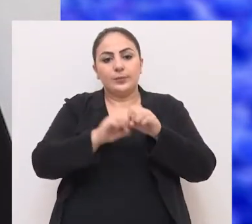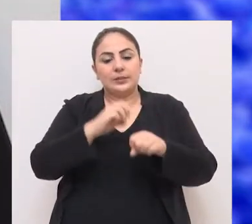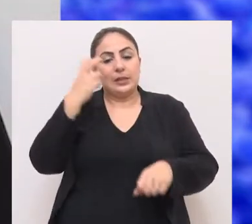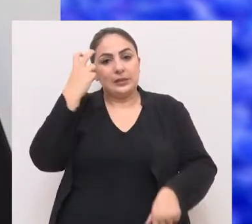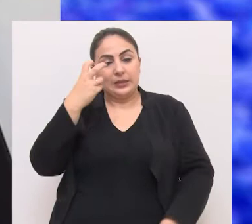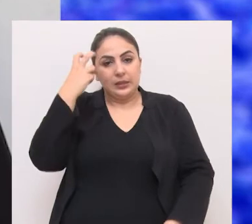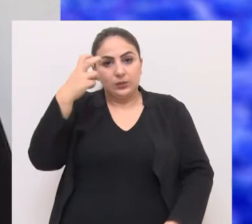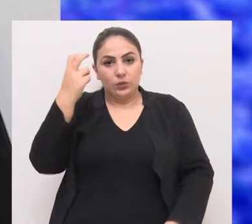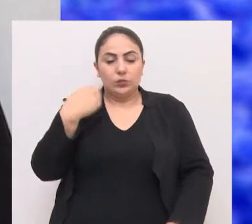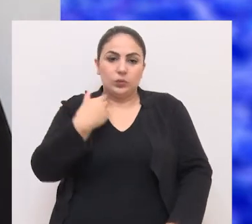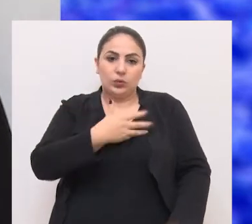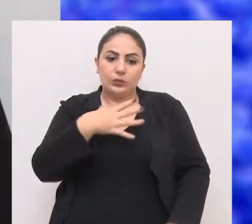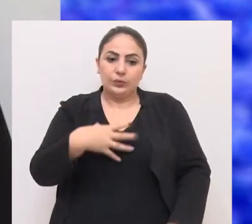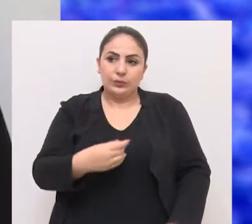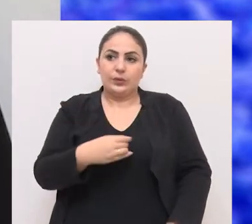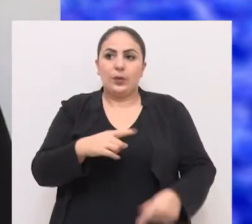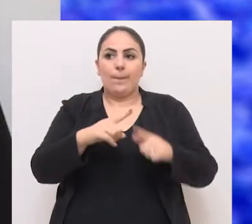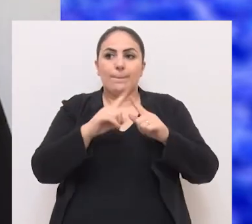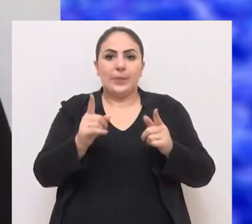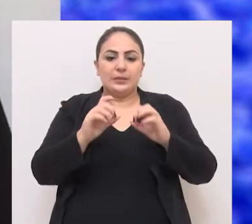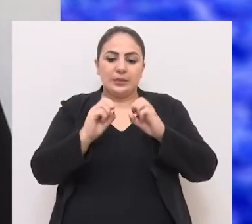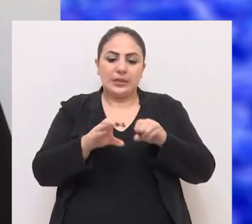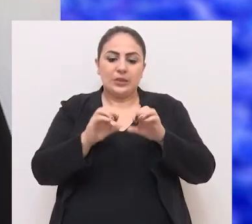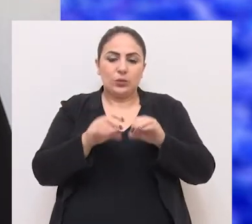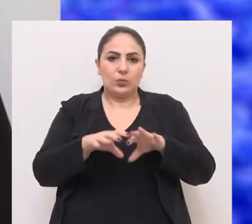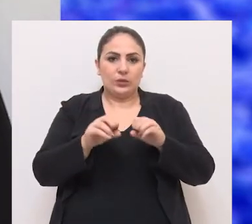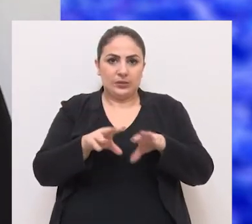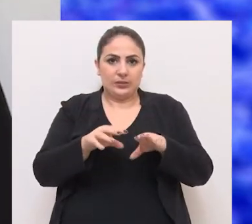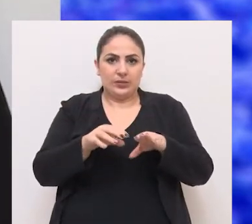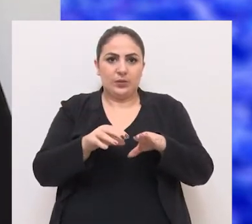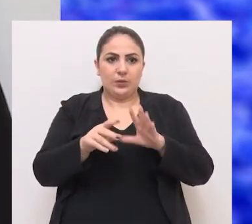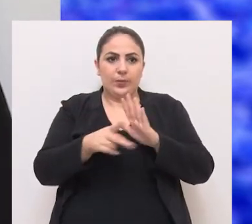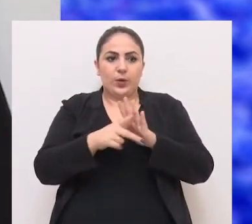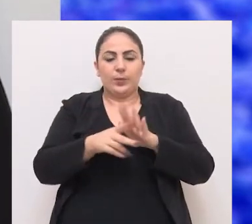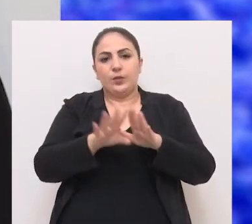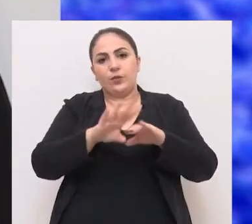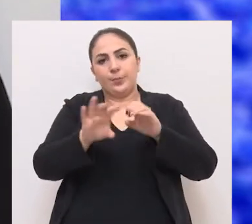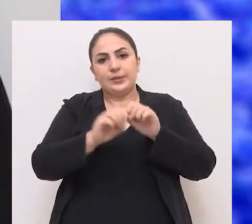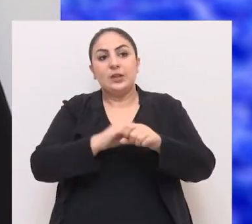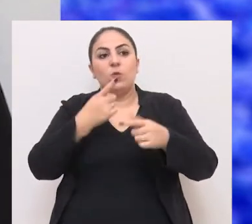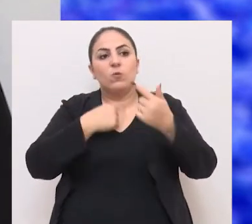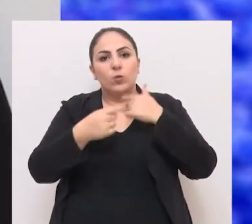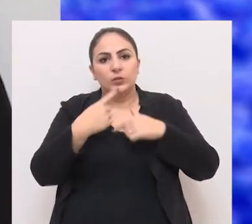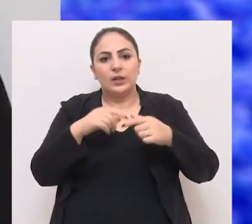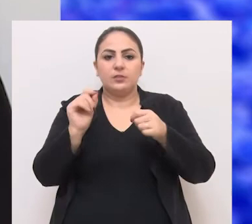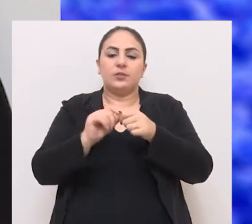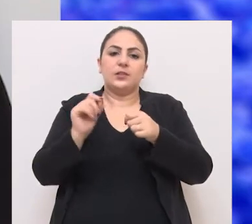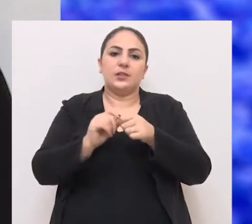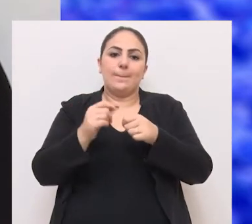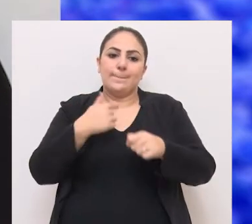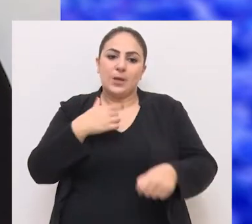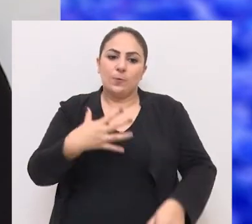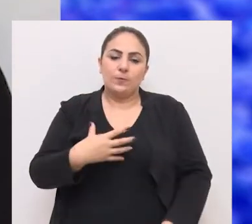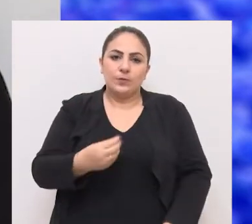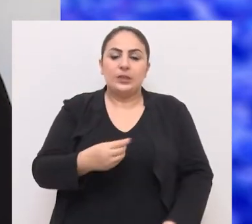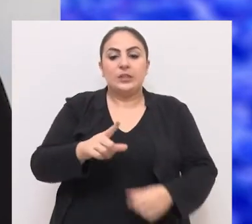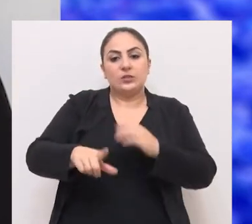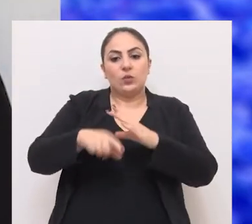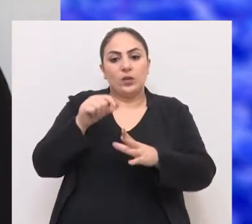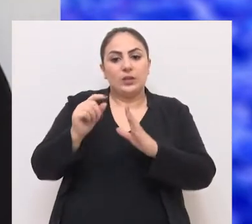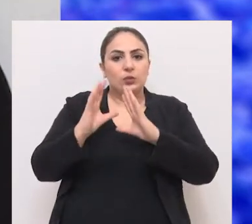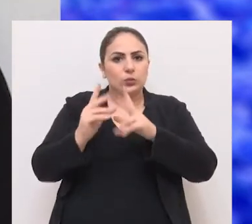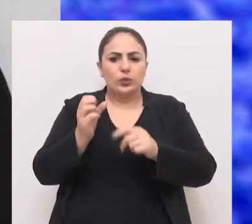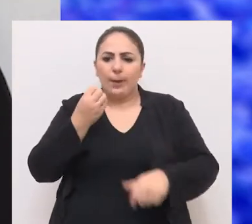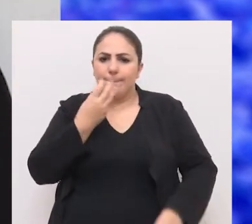formação intelectual dos nossos filhos, mas a educação da formação da vontade de eu fazer o meu filho